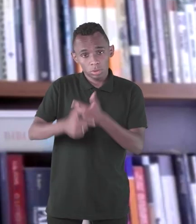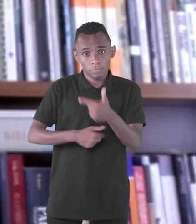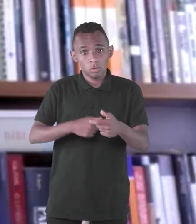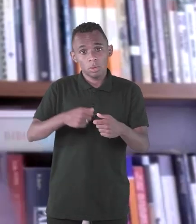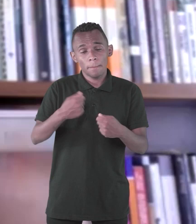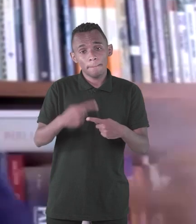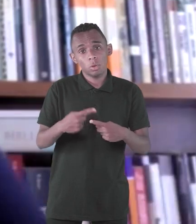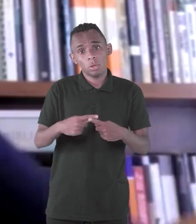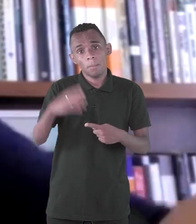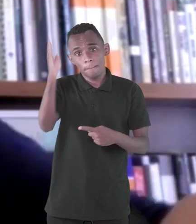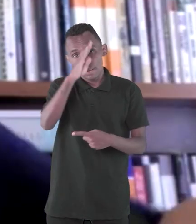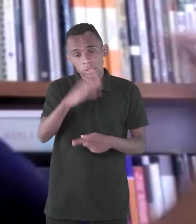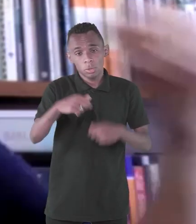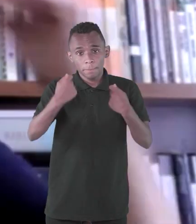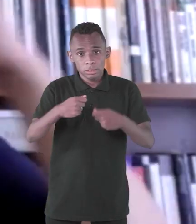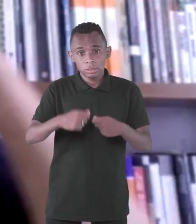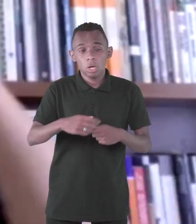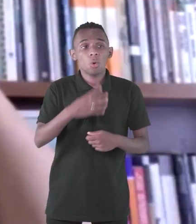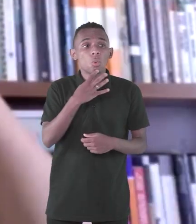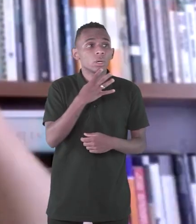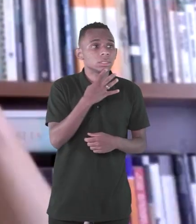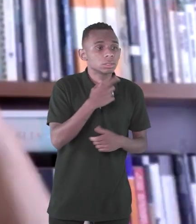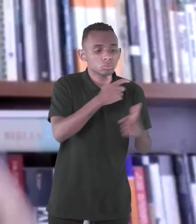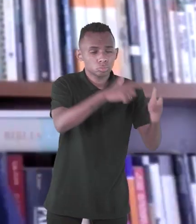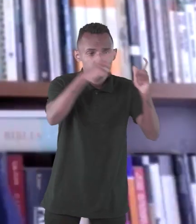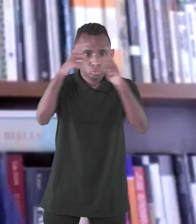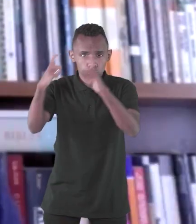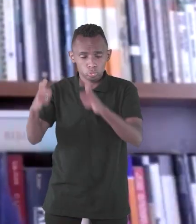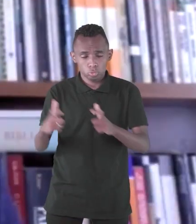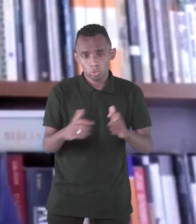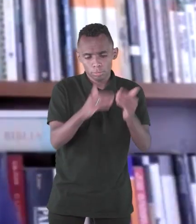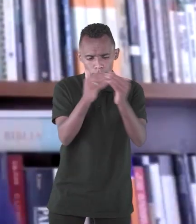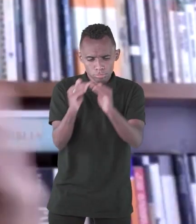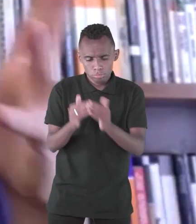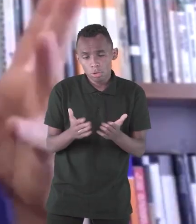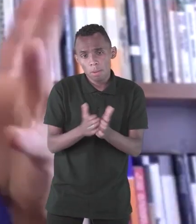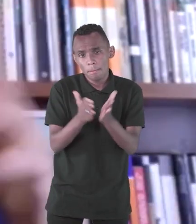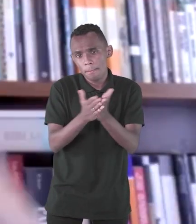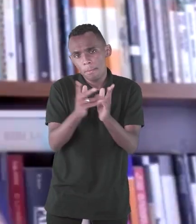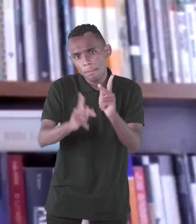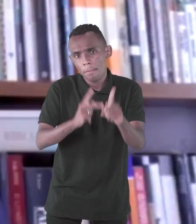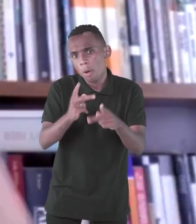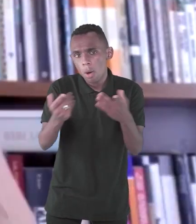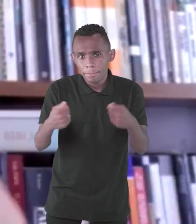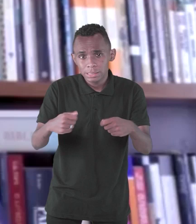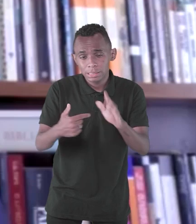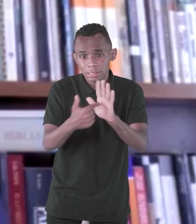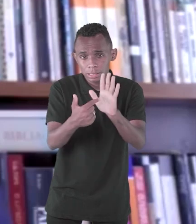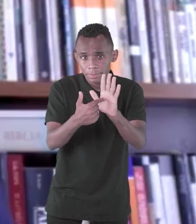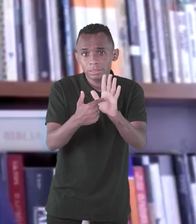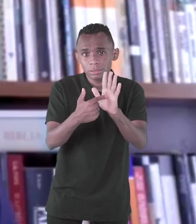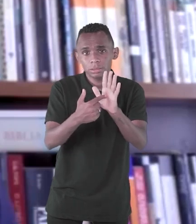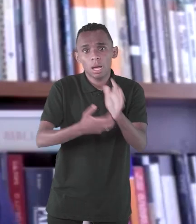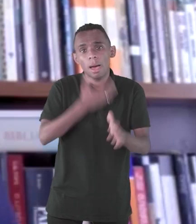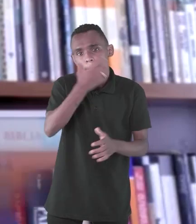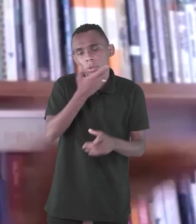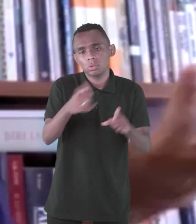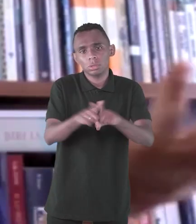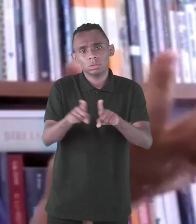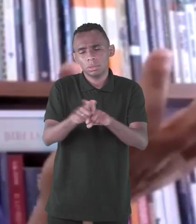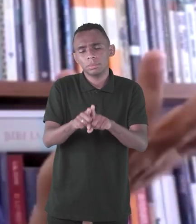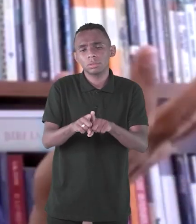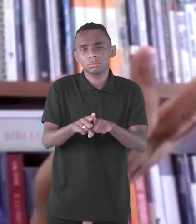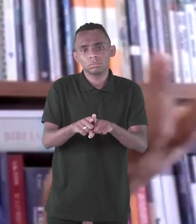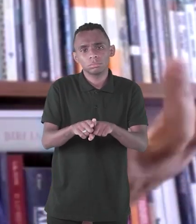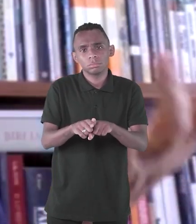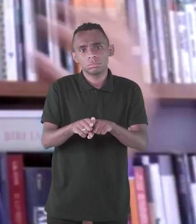o Brasil deve conhecer a margem. Não é só o que toca nos grandes veículos, que é o que é